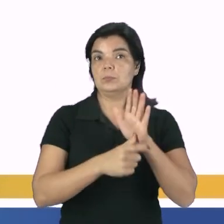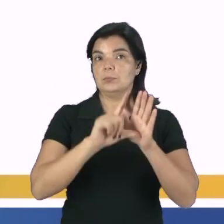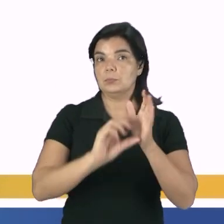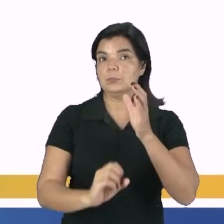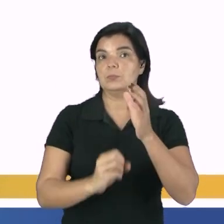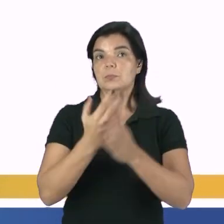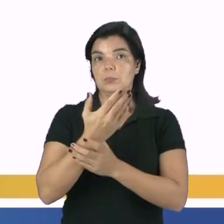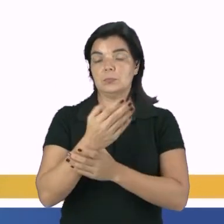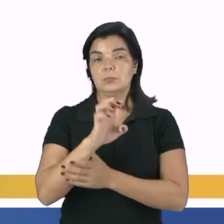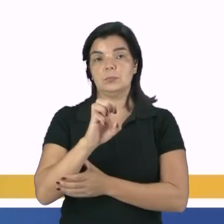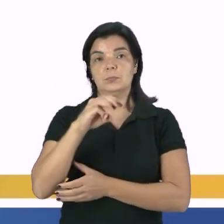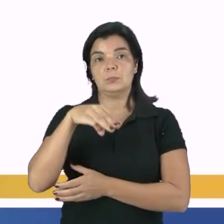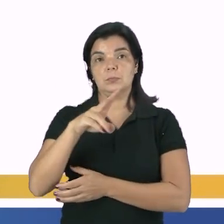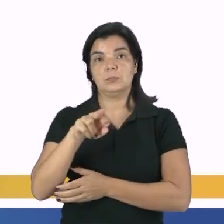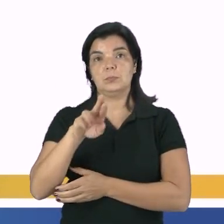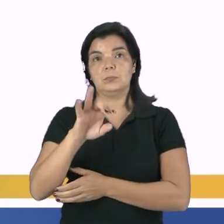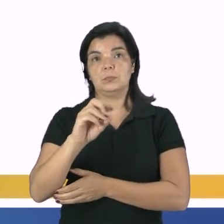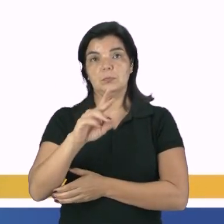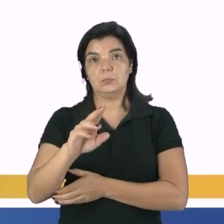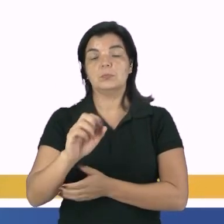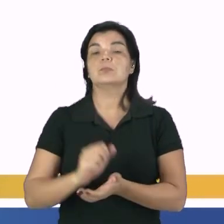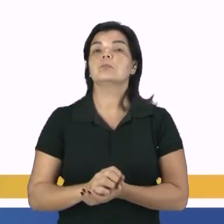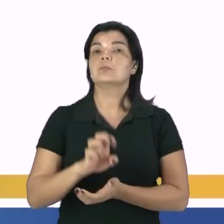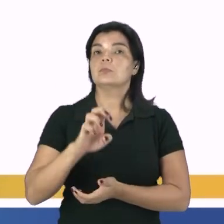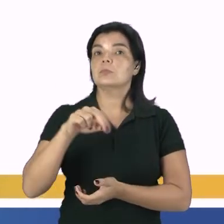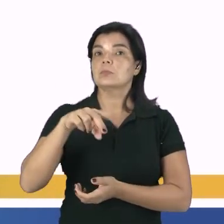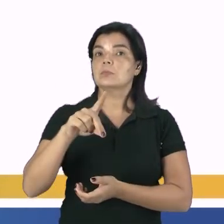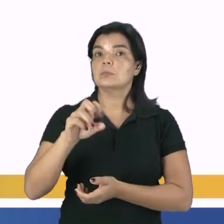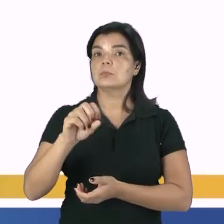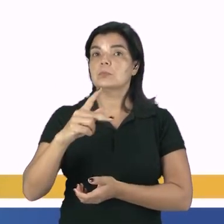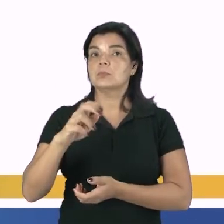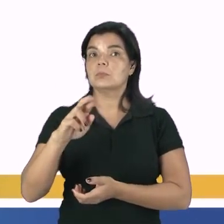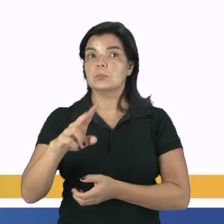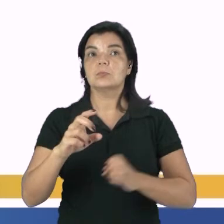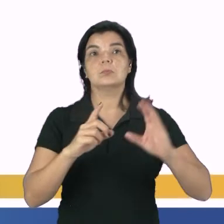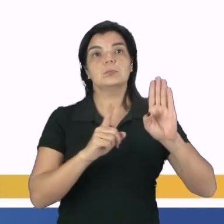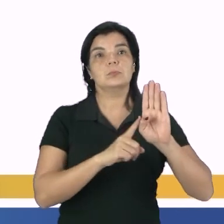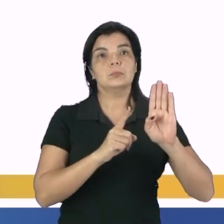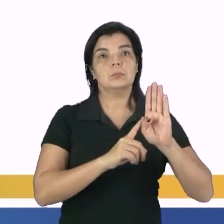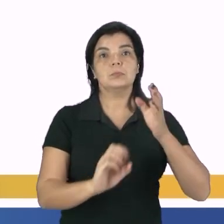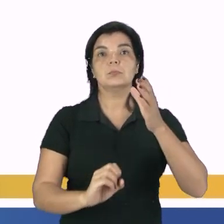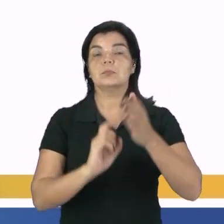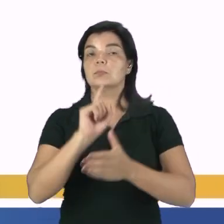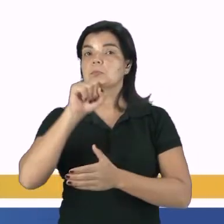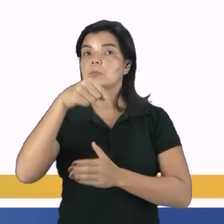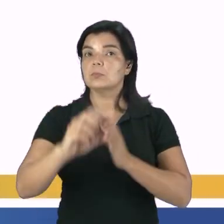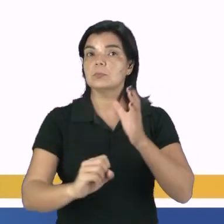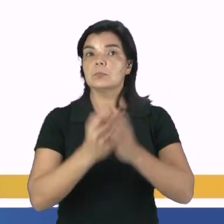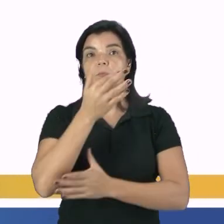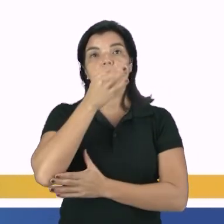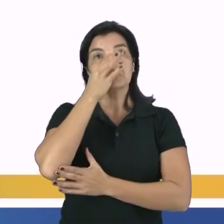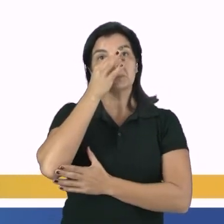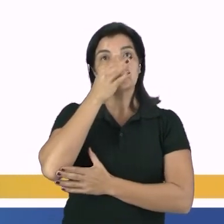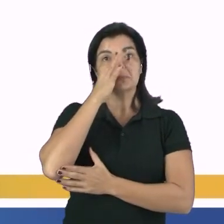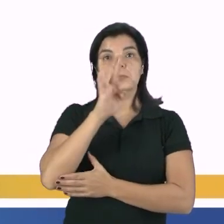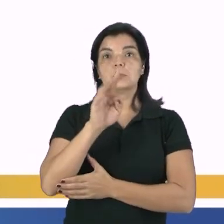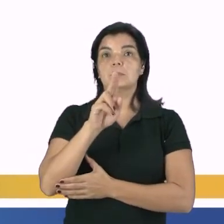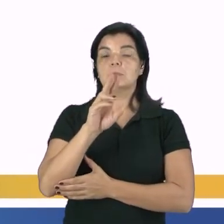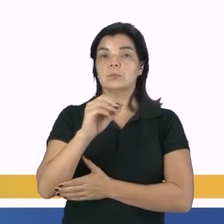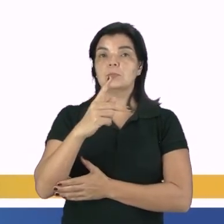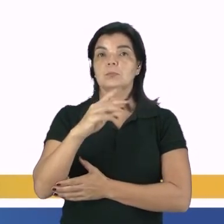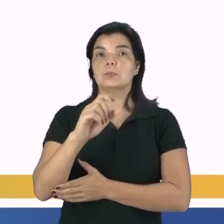Letra A, antes do surgimento dos embriões e do endosperma. Letra B, depois do surgimento das flores e do tubo